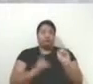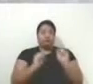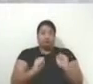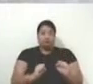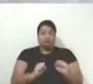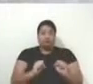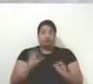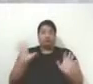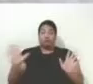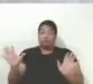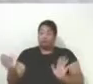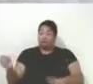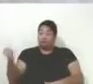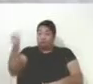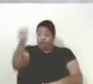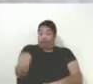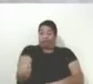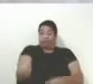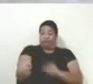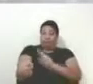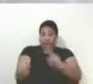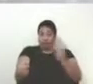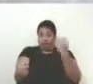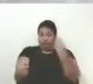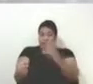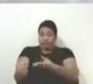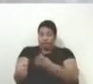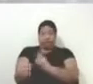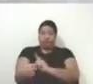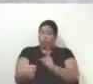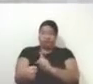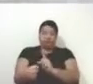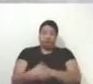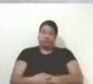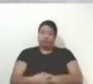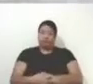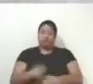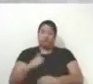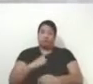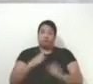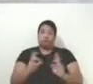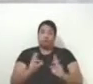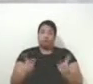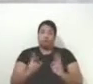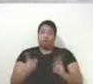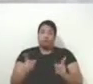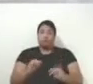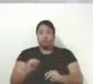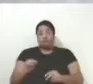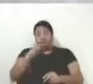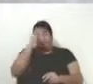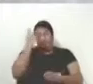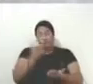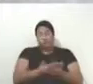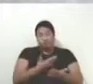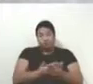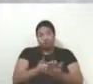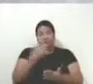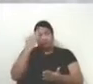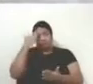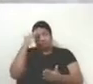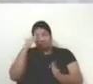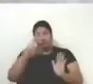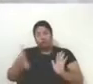nomeação. Então, essas diferenças é para quem estuda, interpreta a legislação, para poder